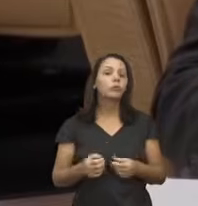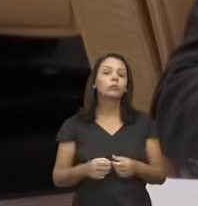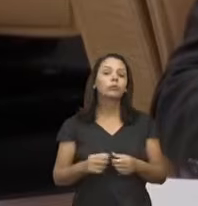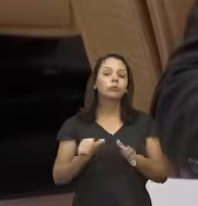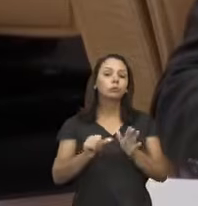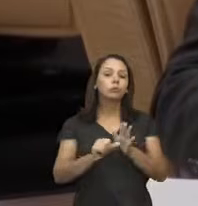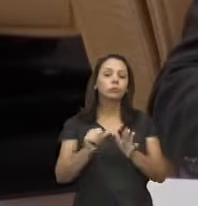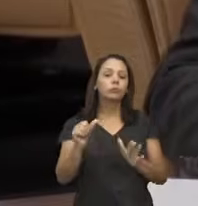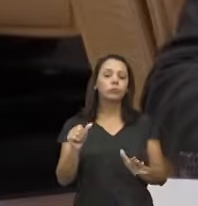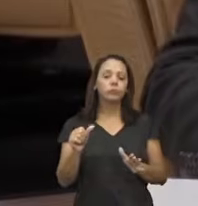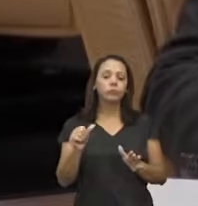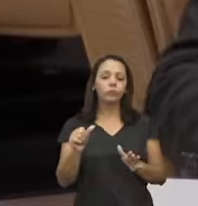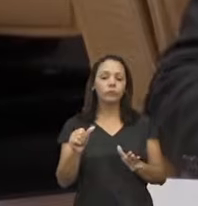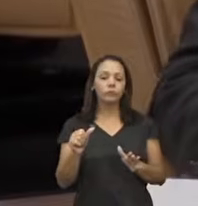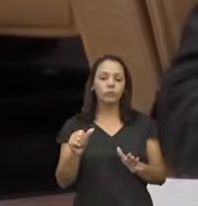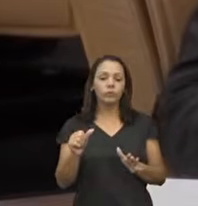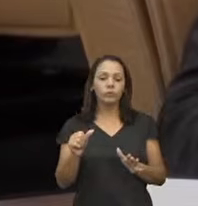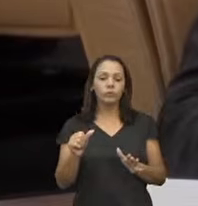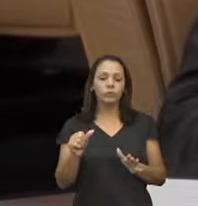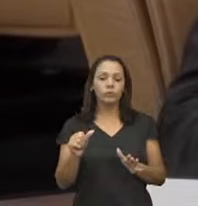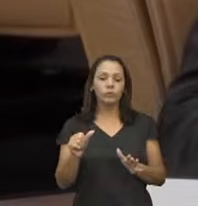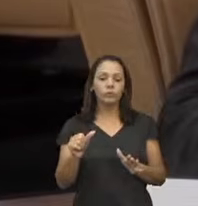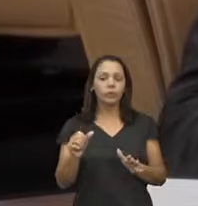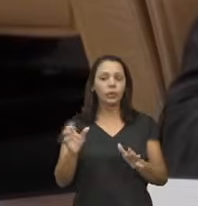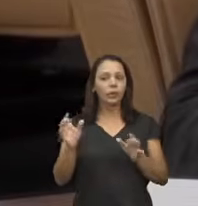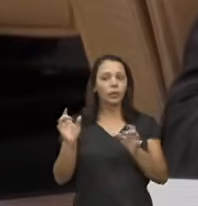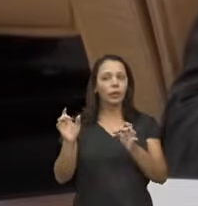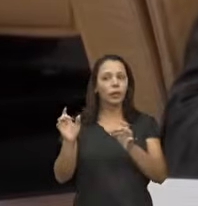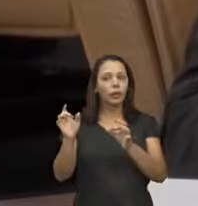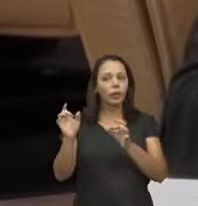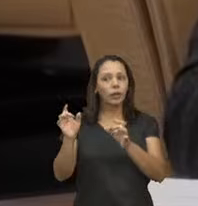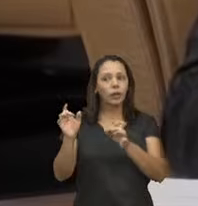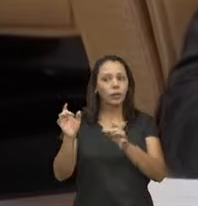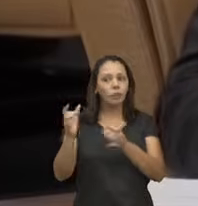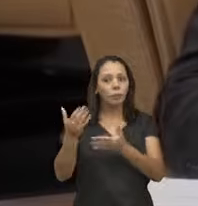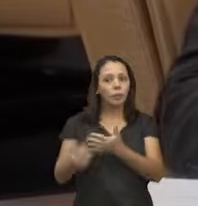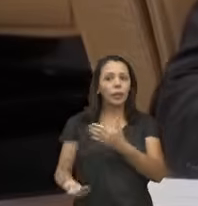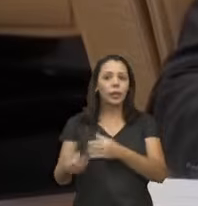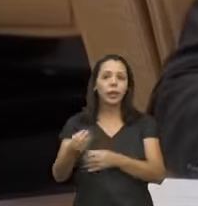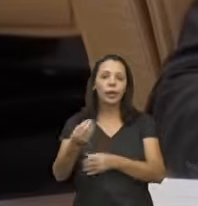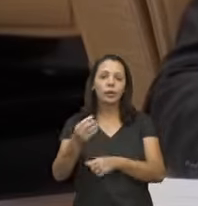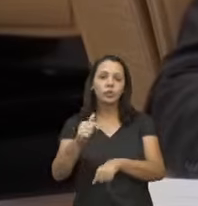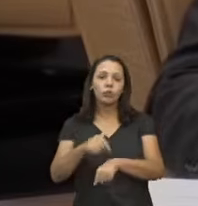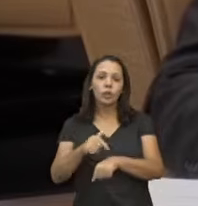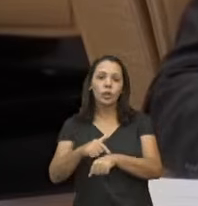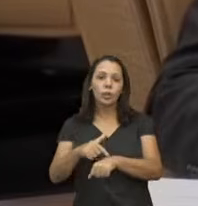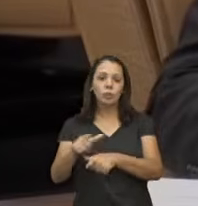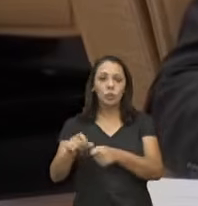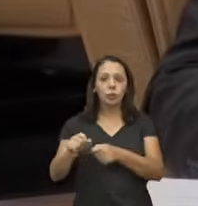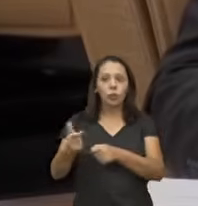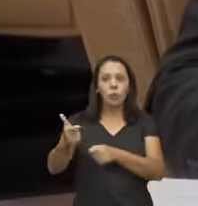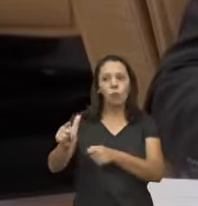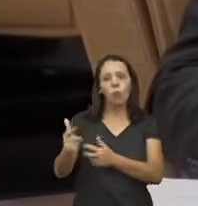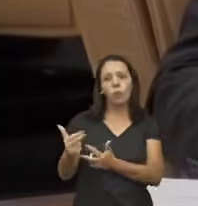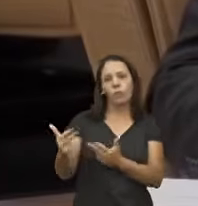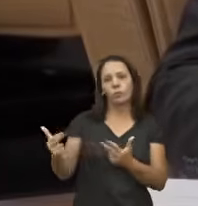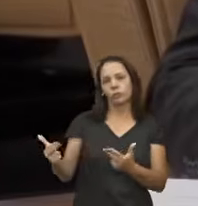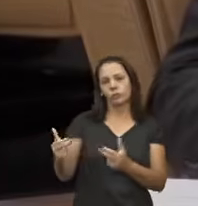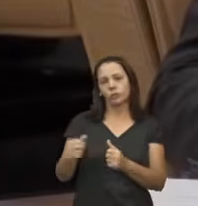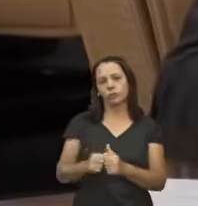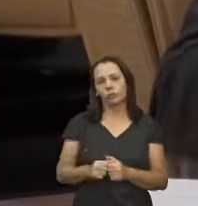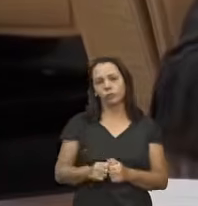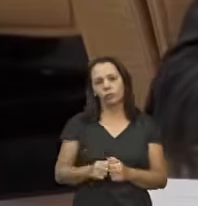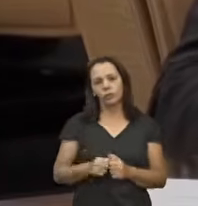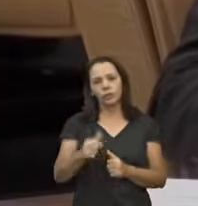primeiro deixa de fazer outras coisas que podem ser muito úteis. Depois, existe um custo. Eu ouvi na